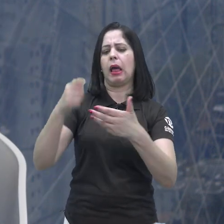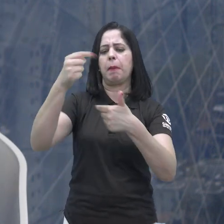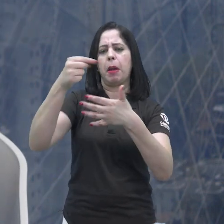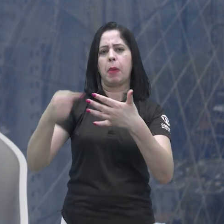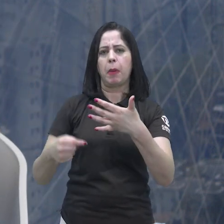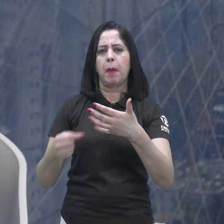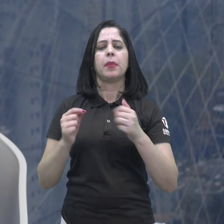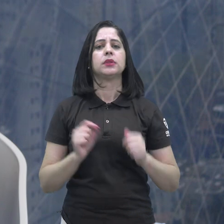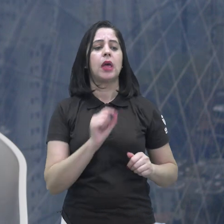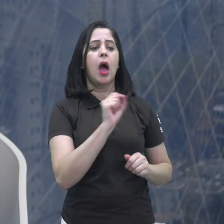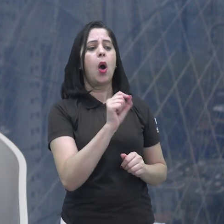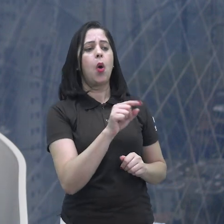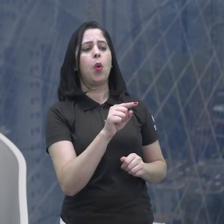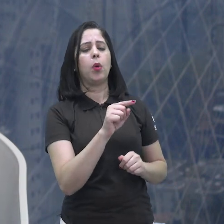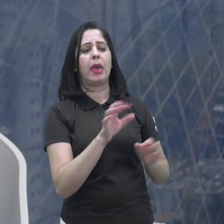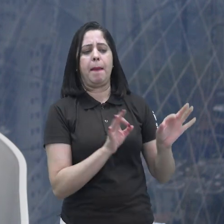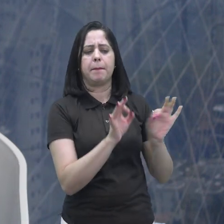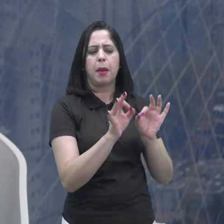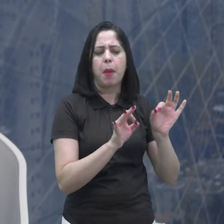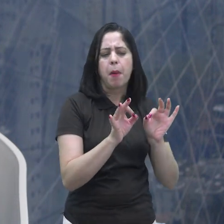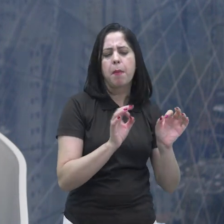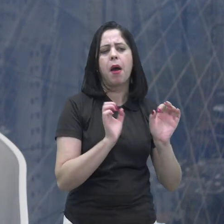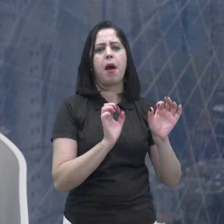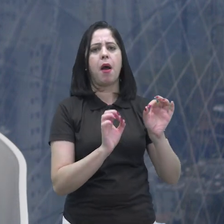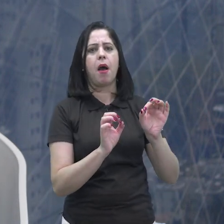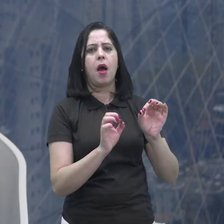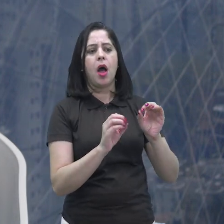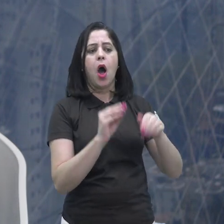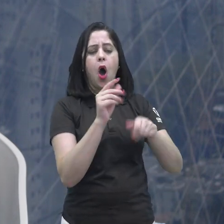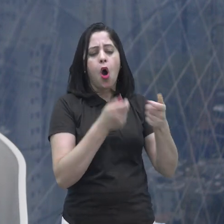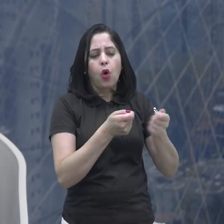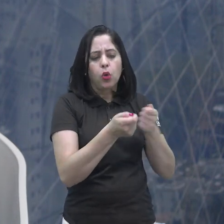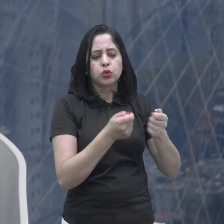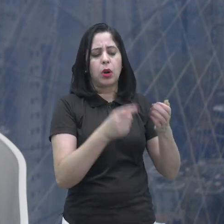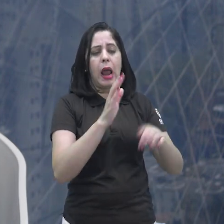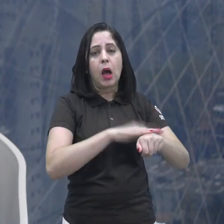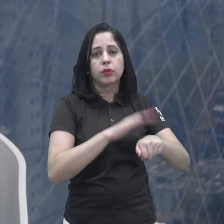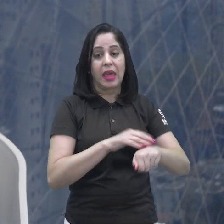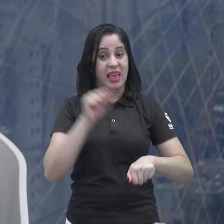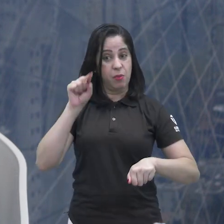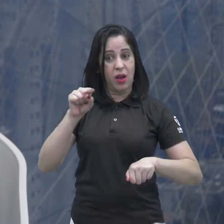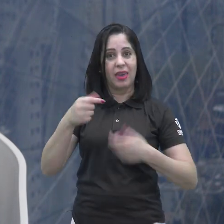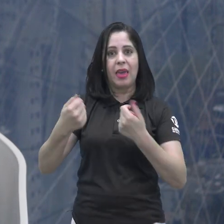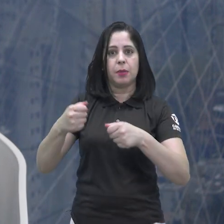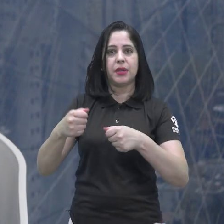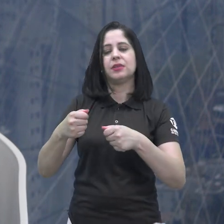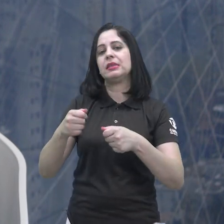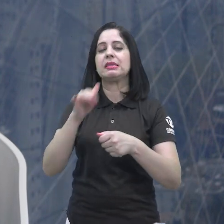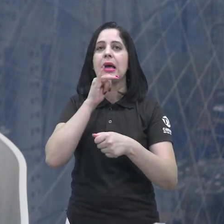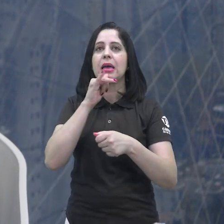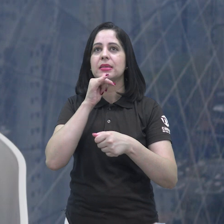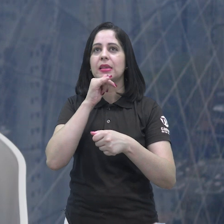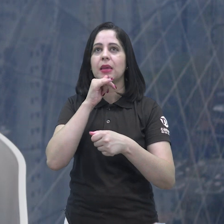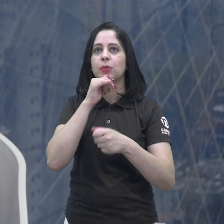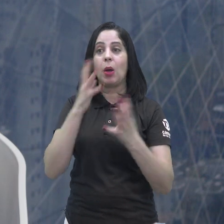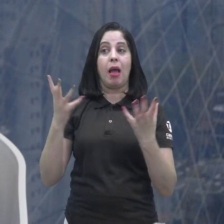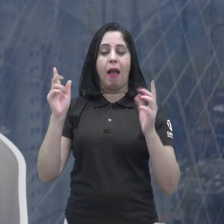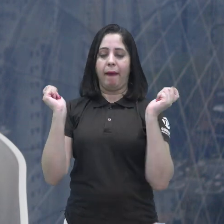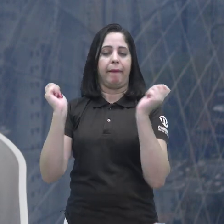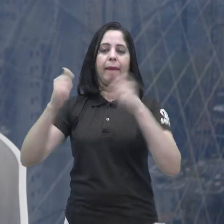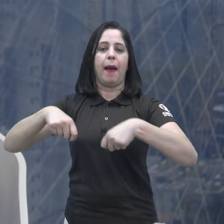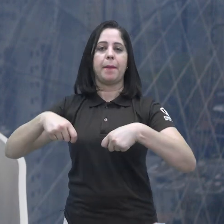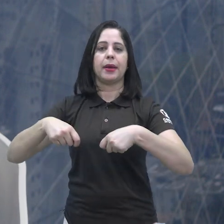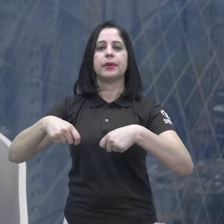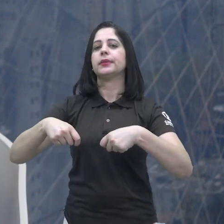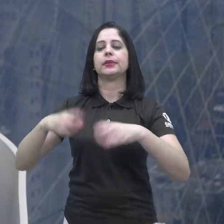organização, gestão do tempo, e eu preciso de um profissional que também tenha uma formação em Excel, em sistemas, porque ele vai fazer lançamentos fiscais, ele vai